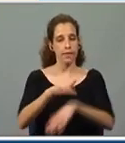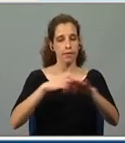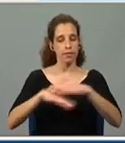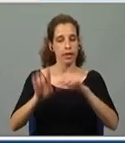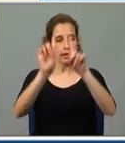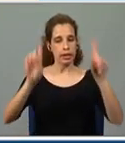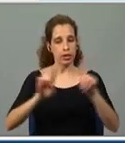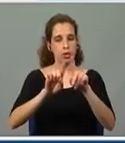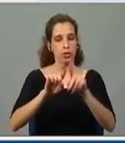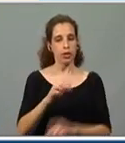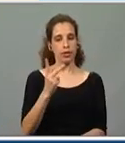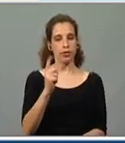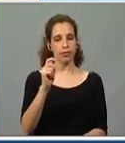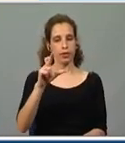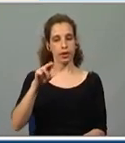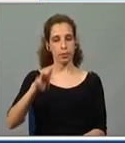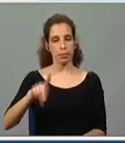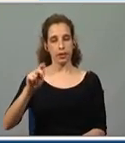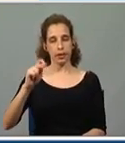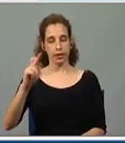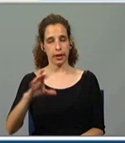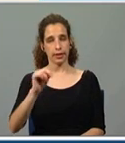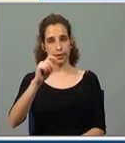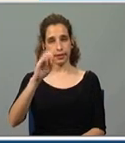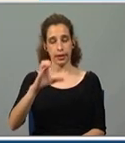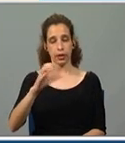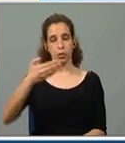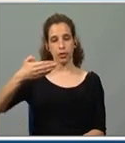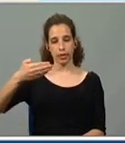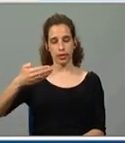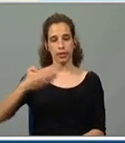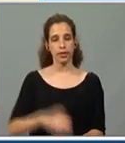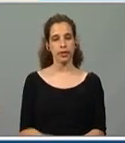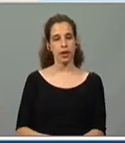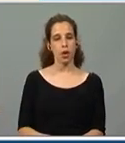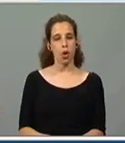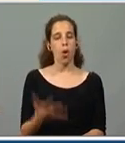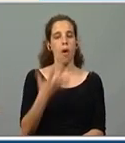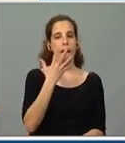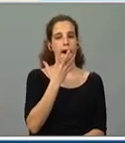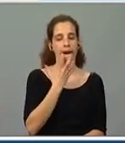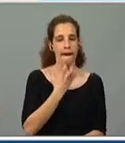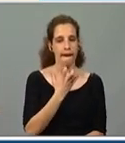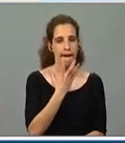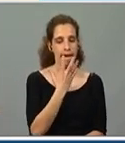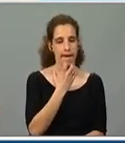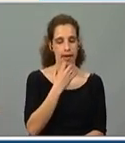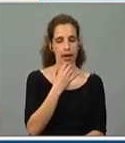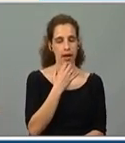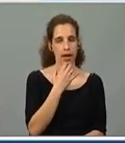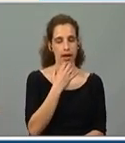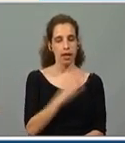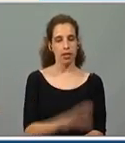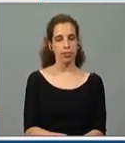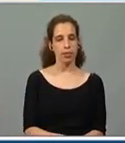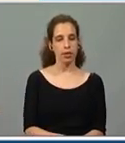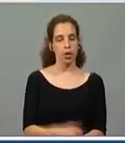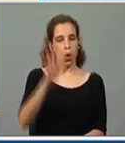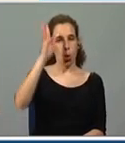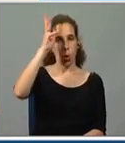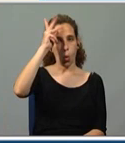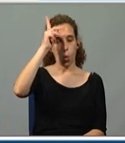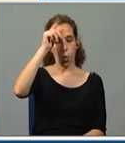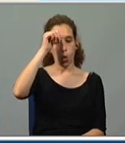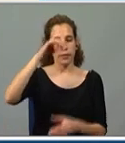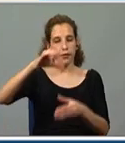quadro de Vermeer, do século XVII, em que se verte cuidadosamente o leite, em que a leiteira verte cuidadosamente